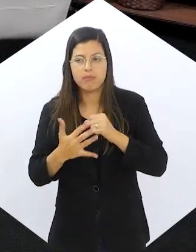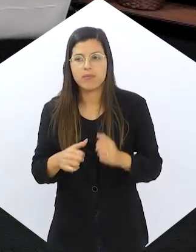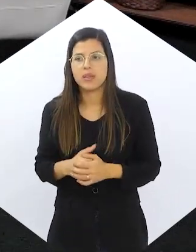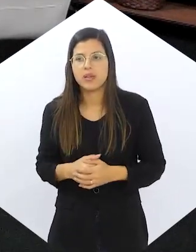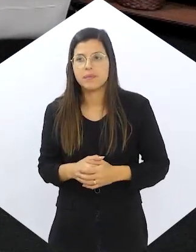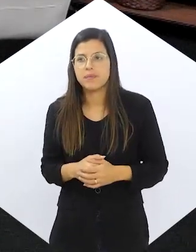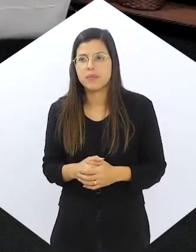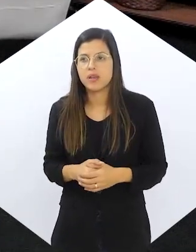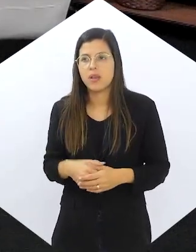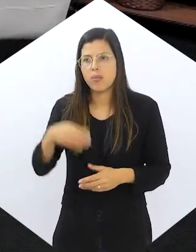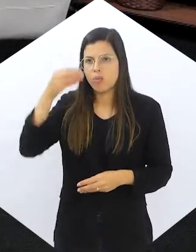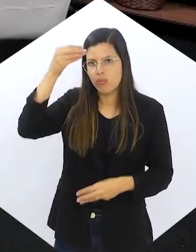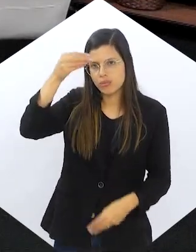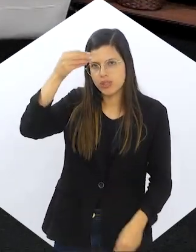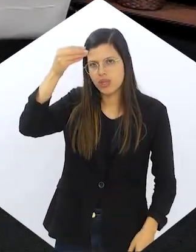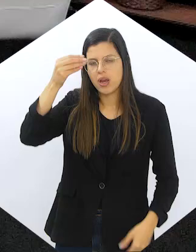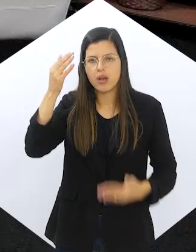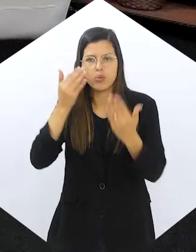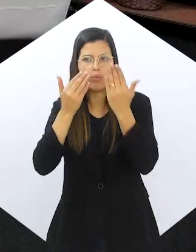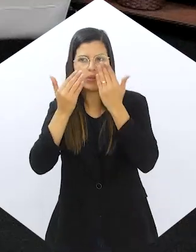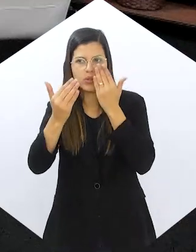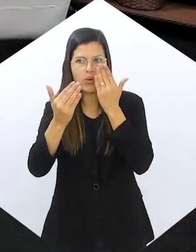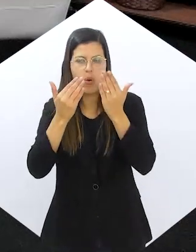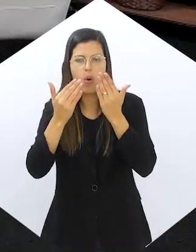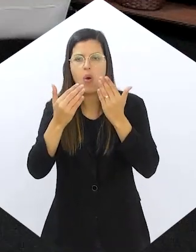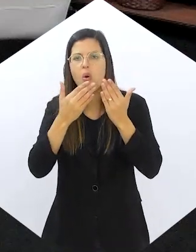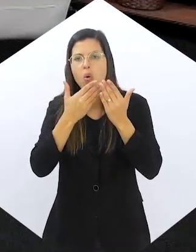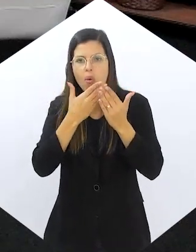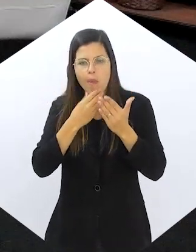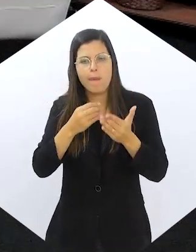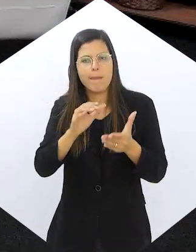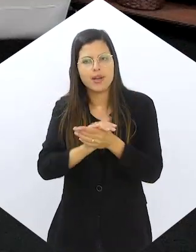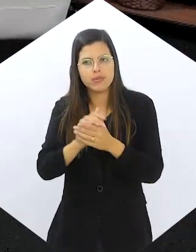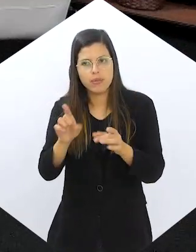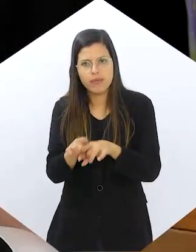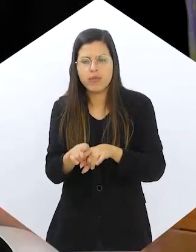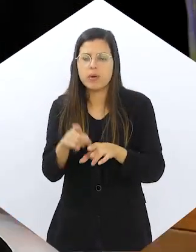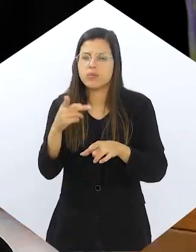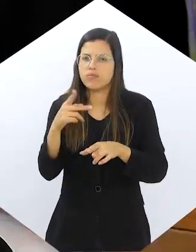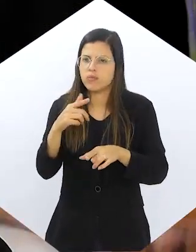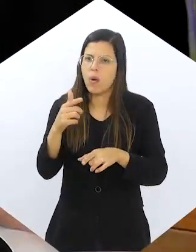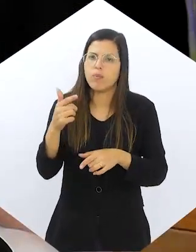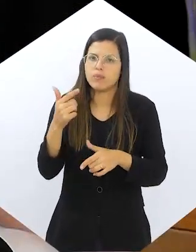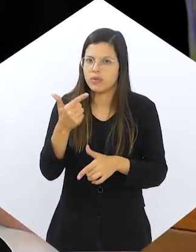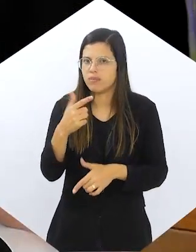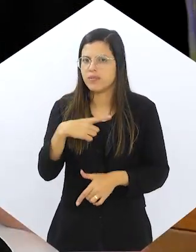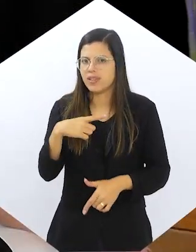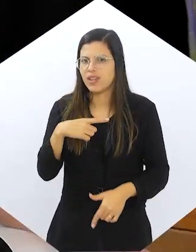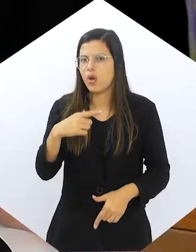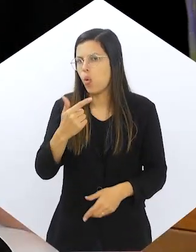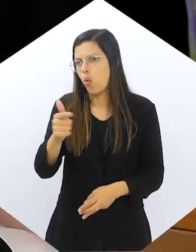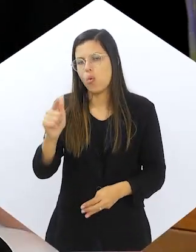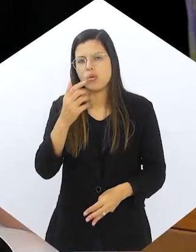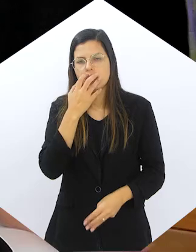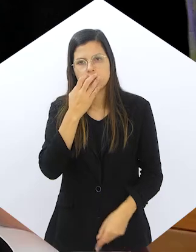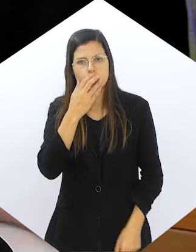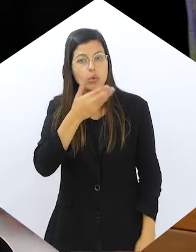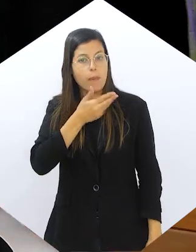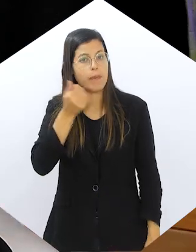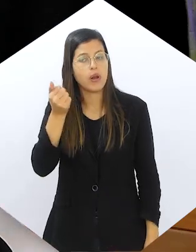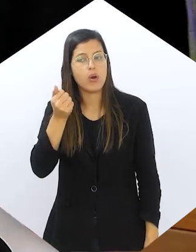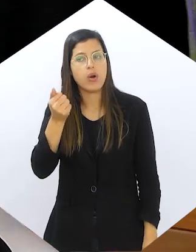pandemia. E até que o meu psiquiatra, o psicólogo, meu marido, todo mundo, não, vamos ter um outro cachorro, vai ser melhor. E a gente optou